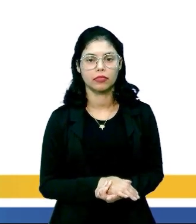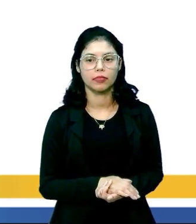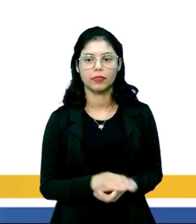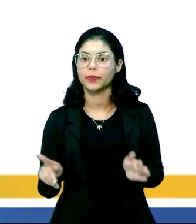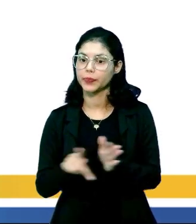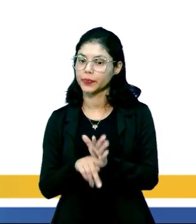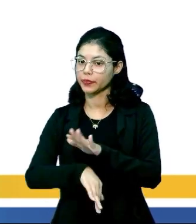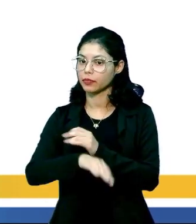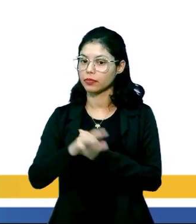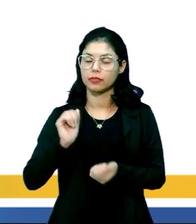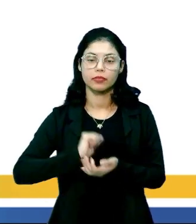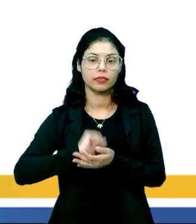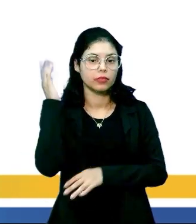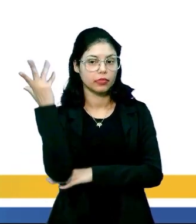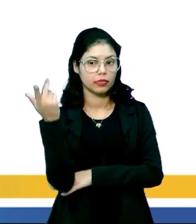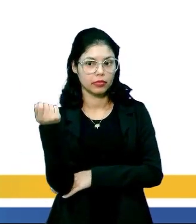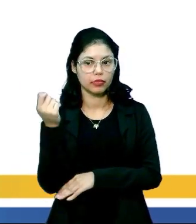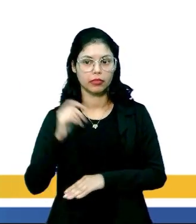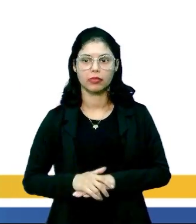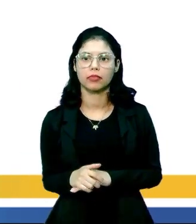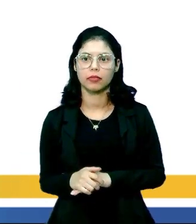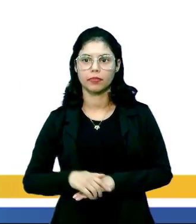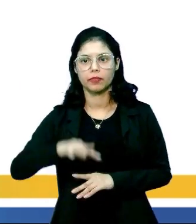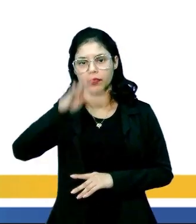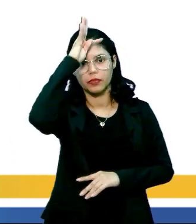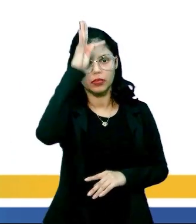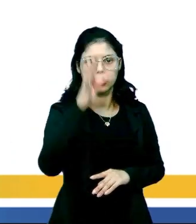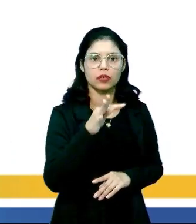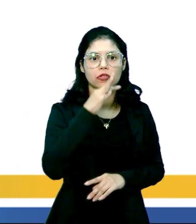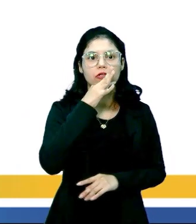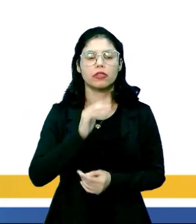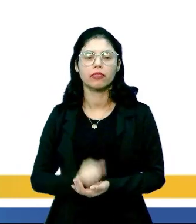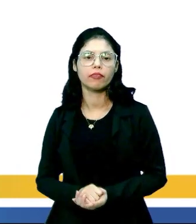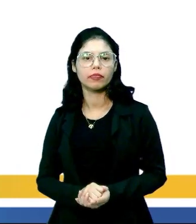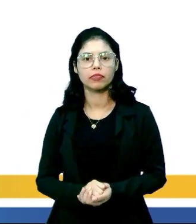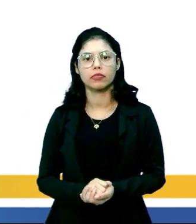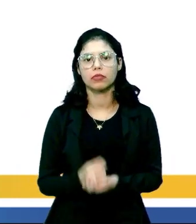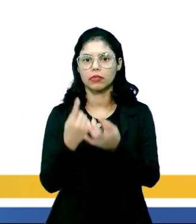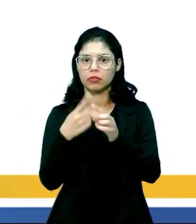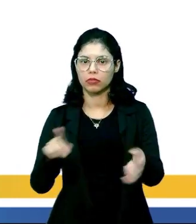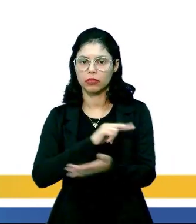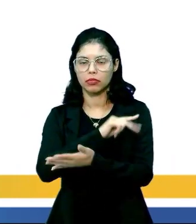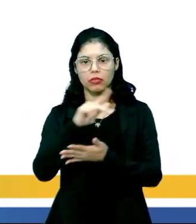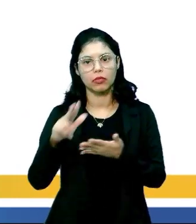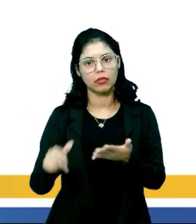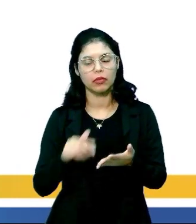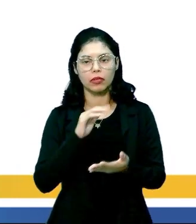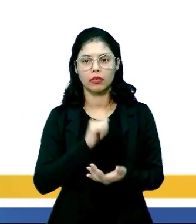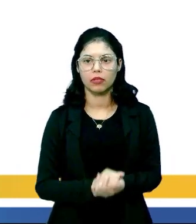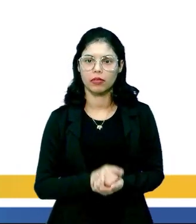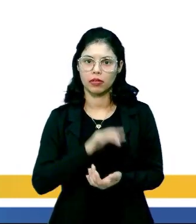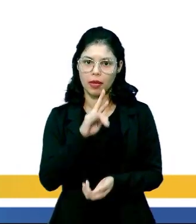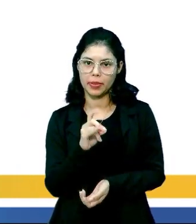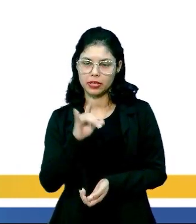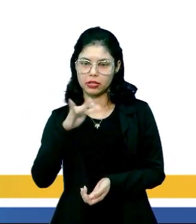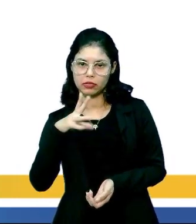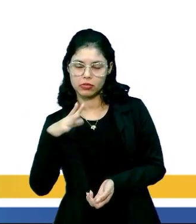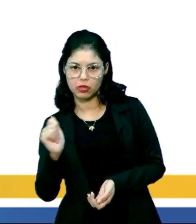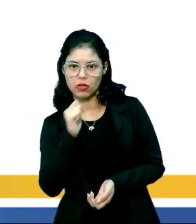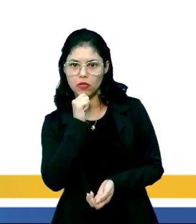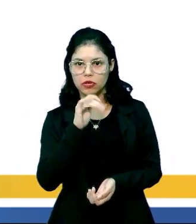raízes na África trad it ised by Strings and various percussion